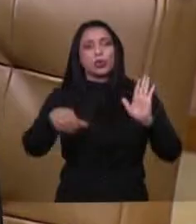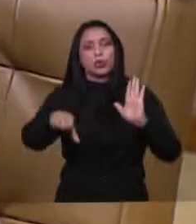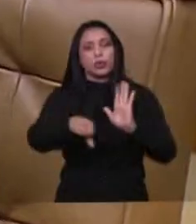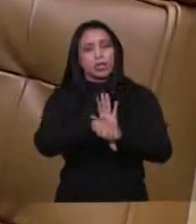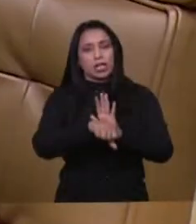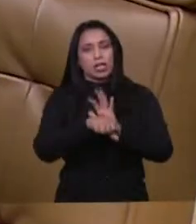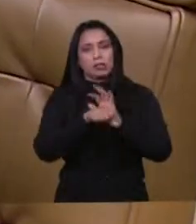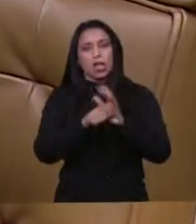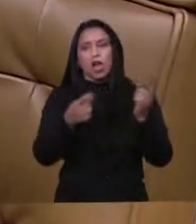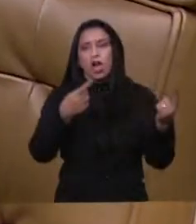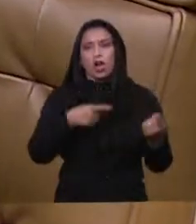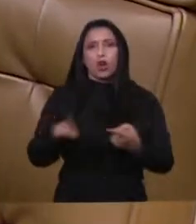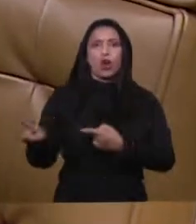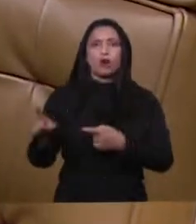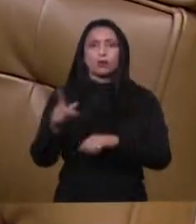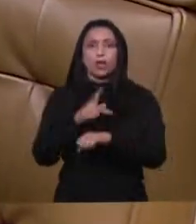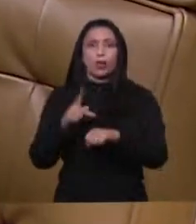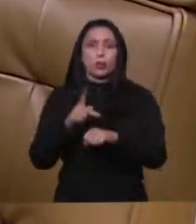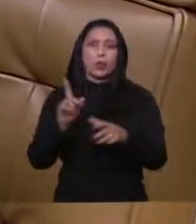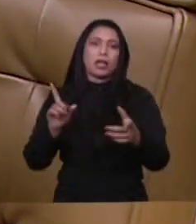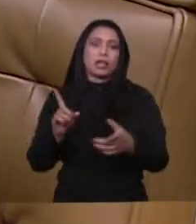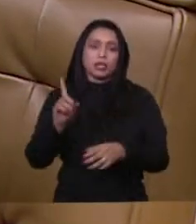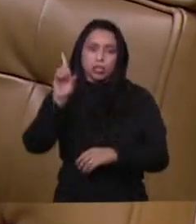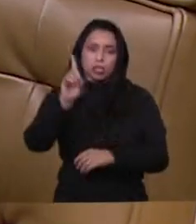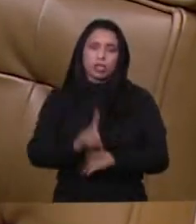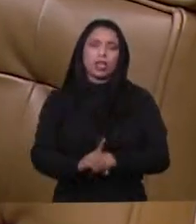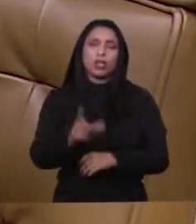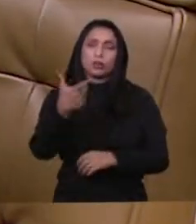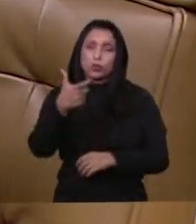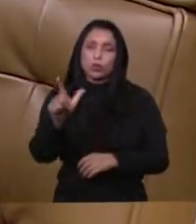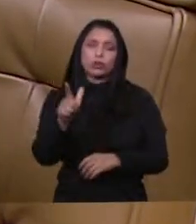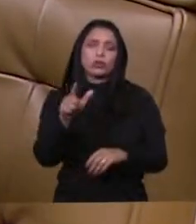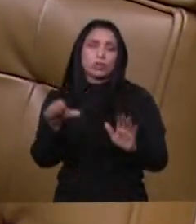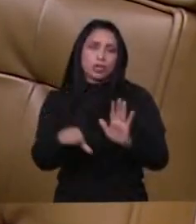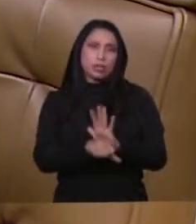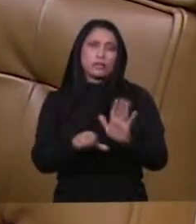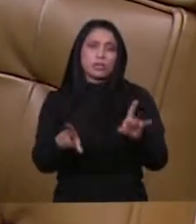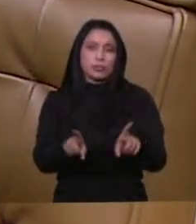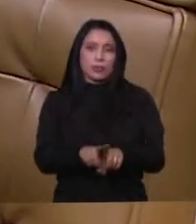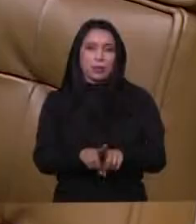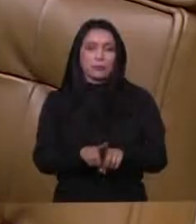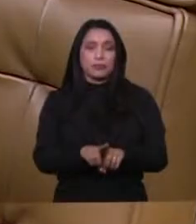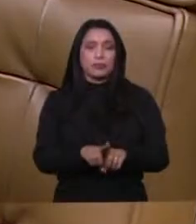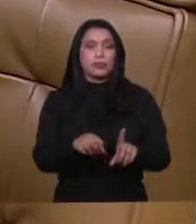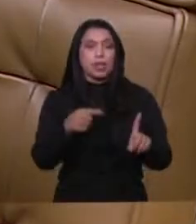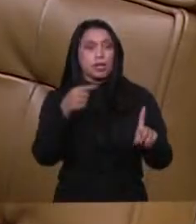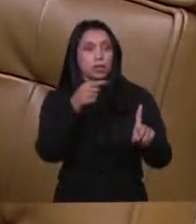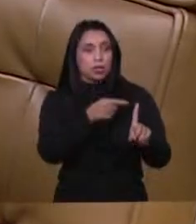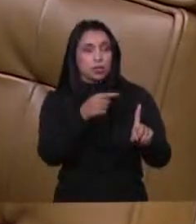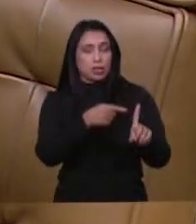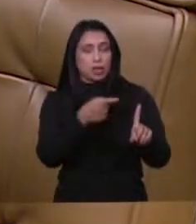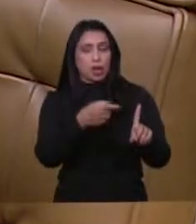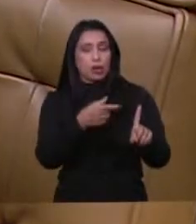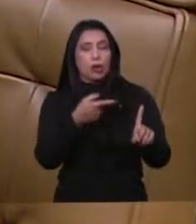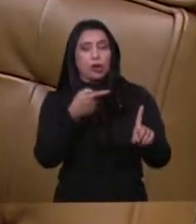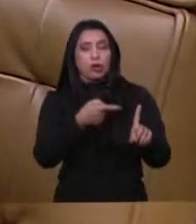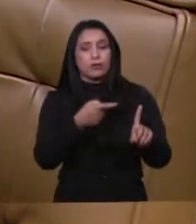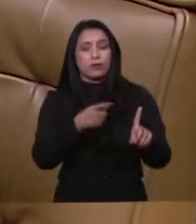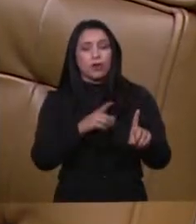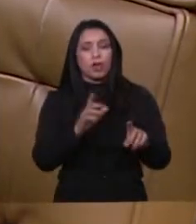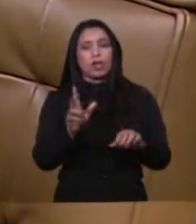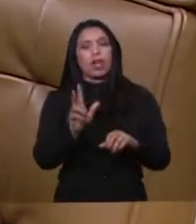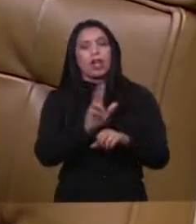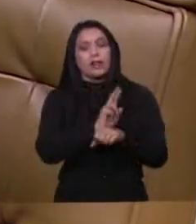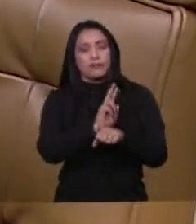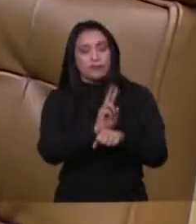atentatórios contra o Estado de Direito, além de outros crimes. Outro sim, o denunciado Aécio foi identificado em vídeos de